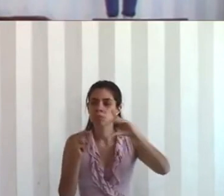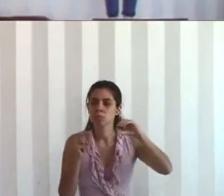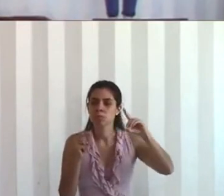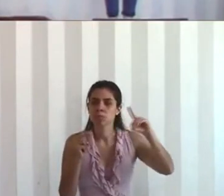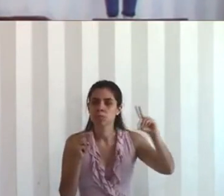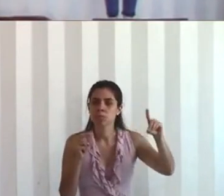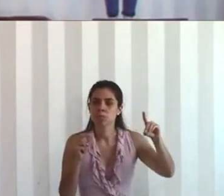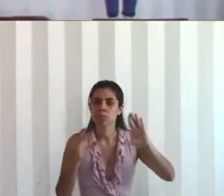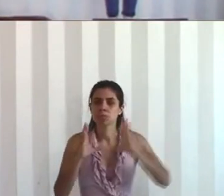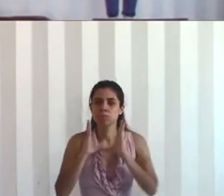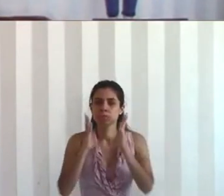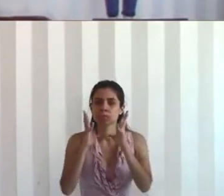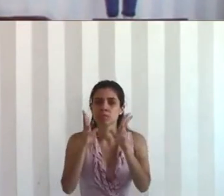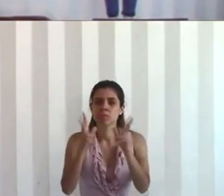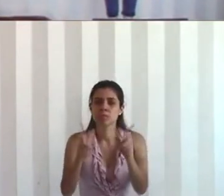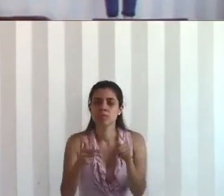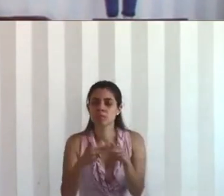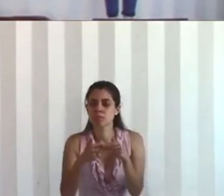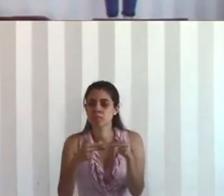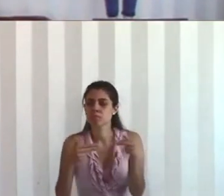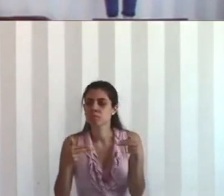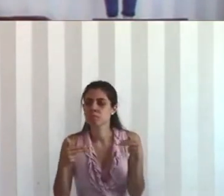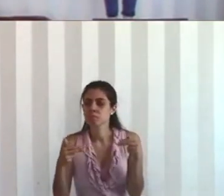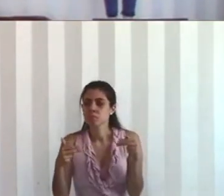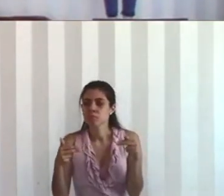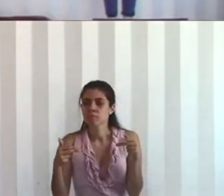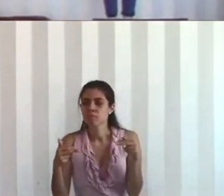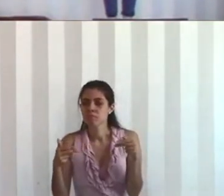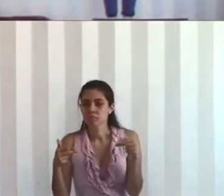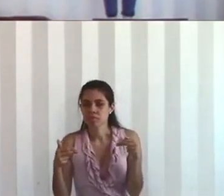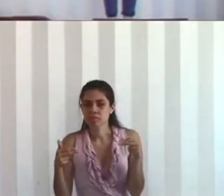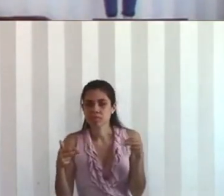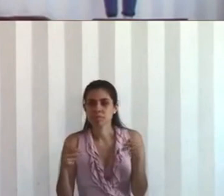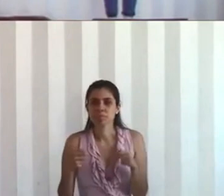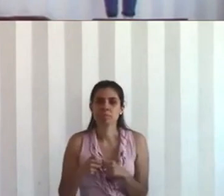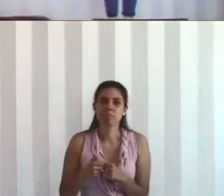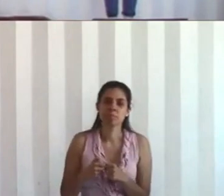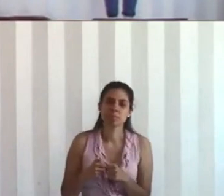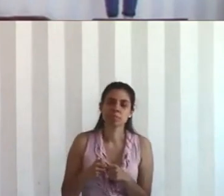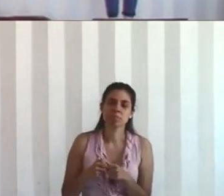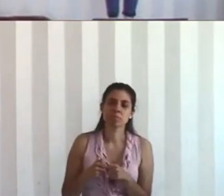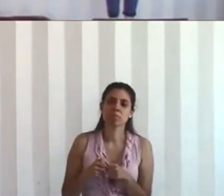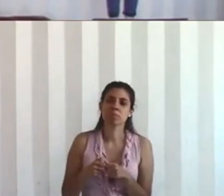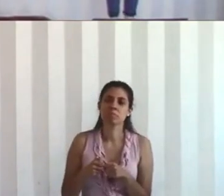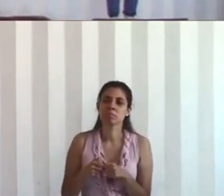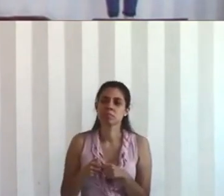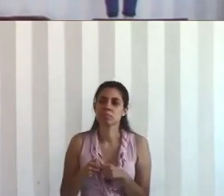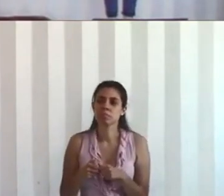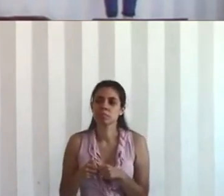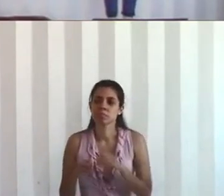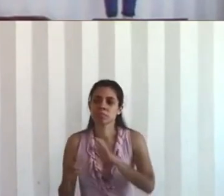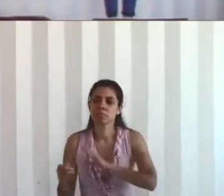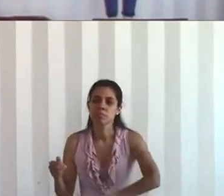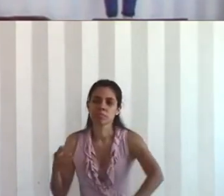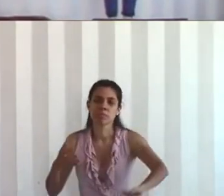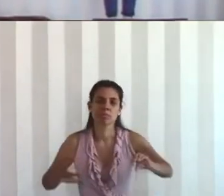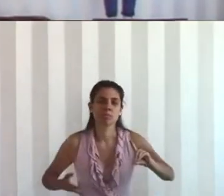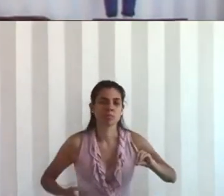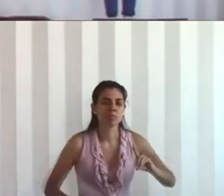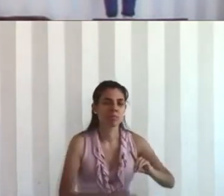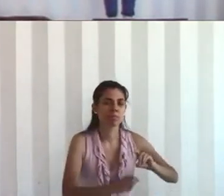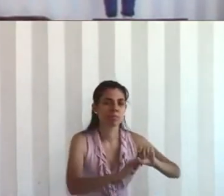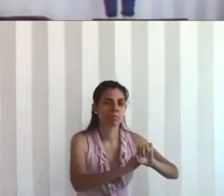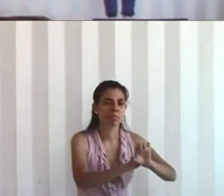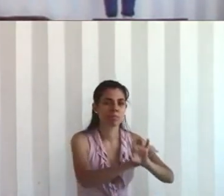ele, para ele são todas as coisas. A ele